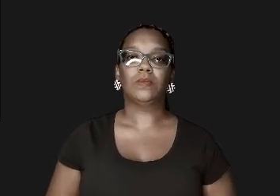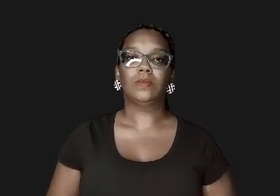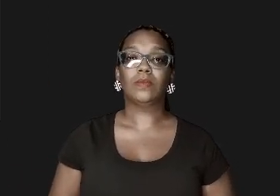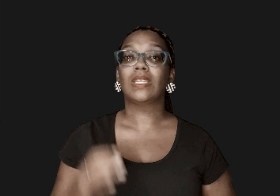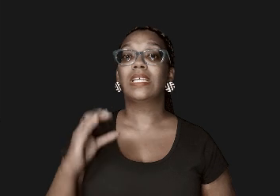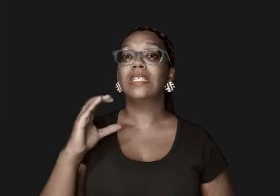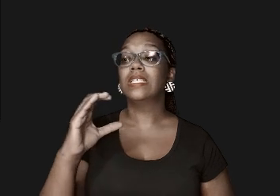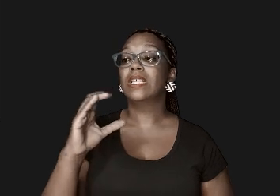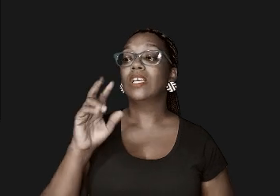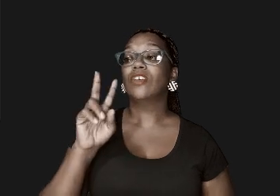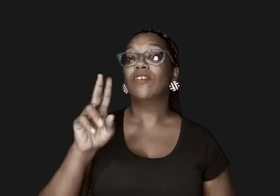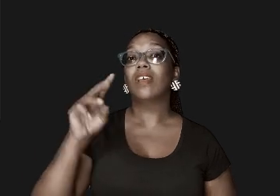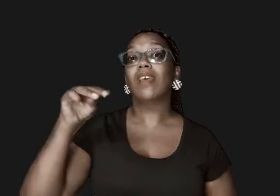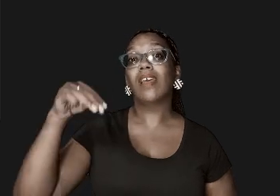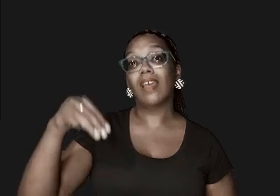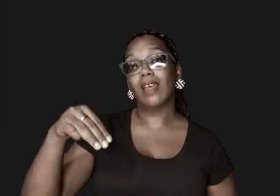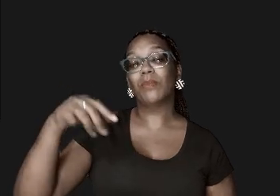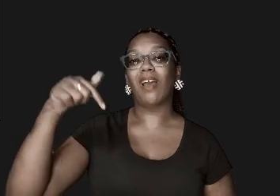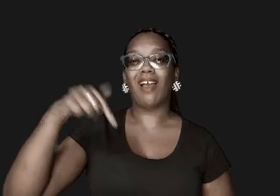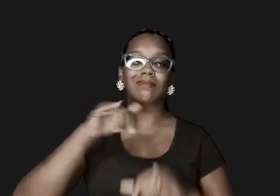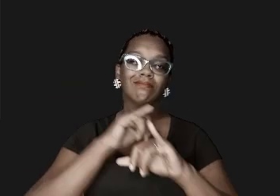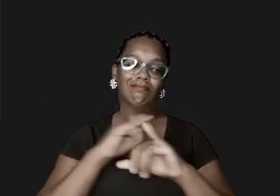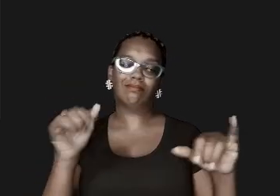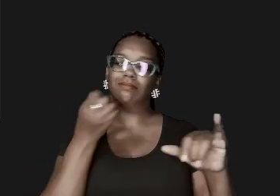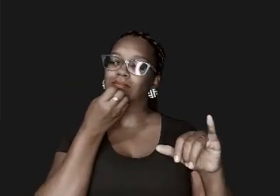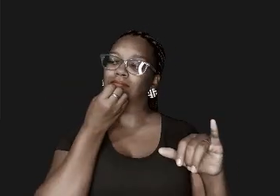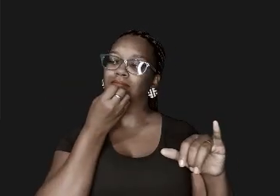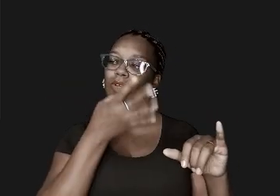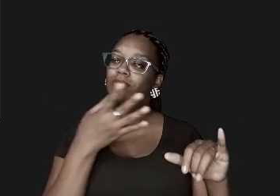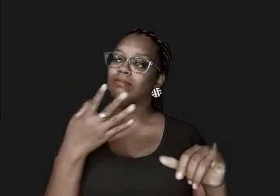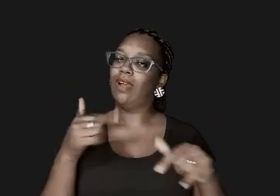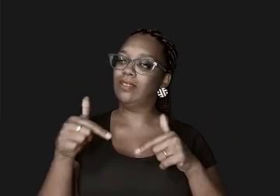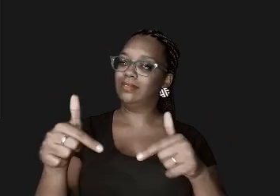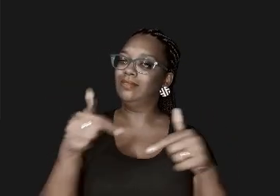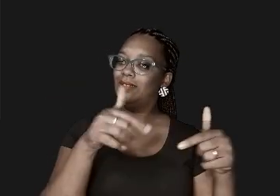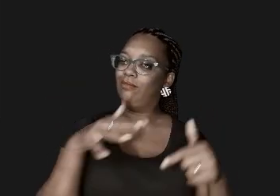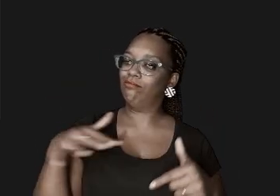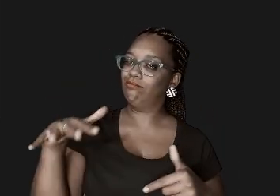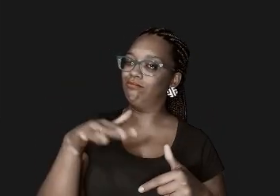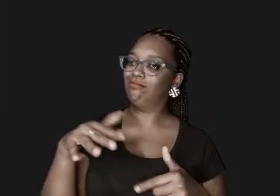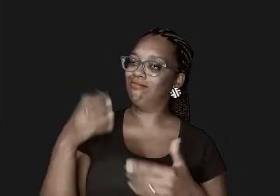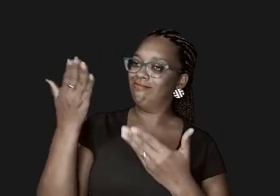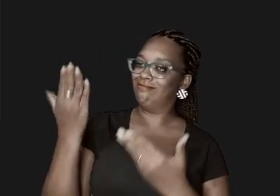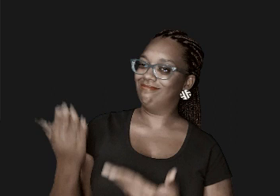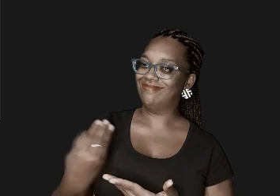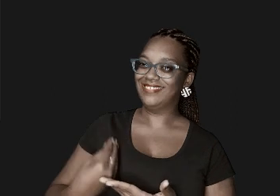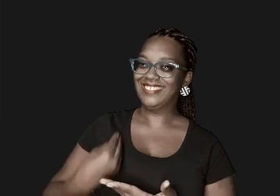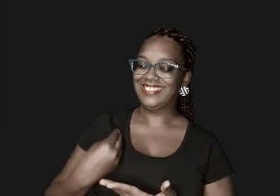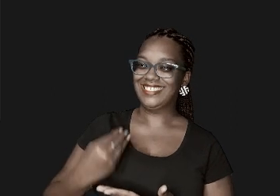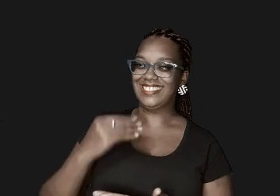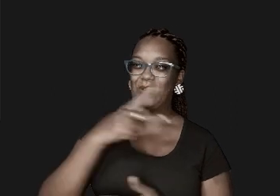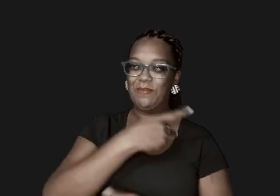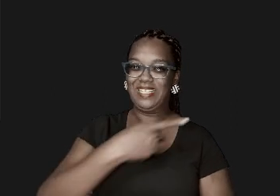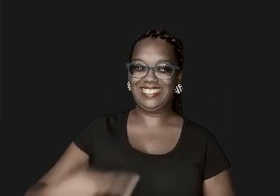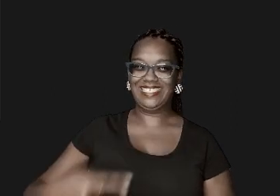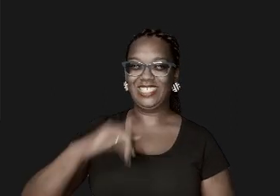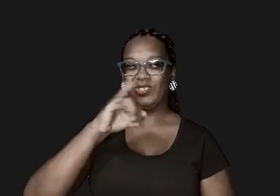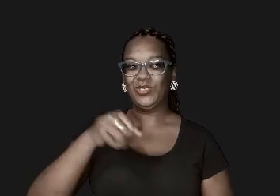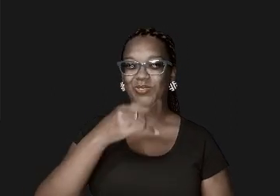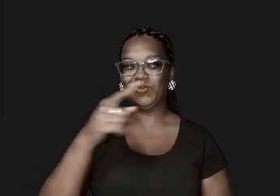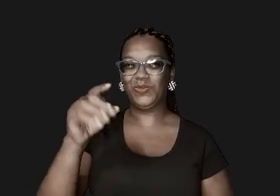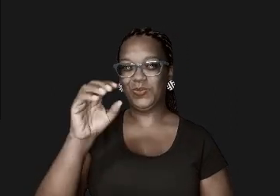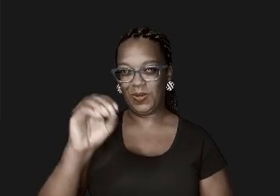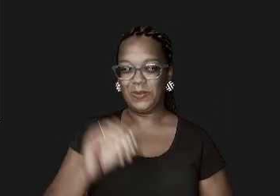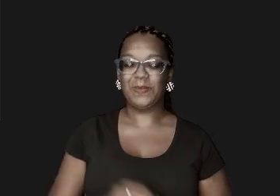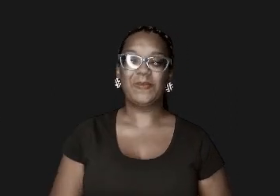preço de mercado e a cvm fazer um marketing da nossa